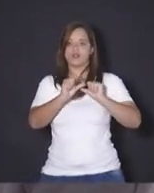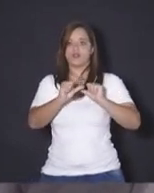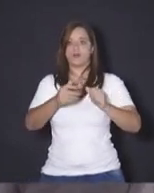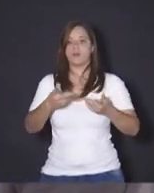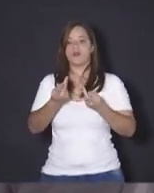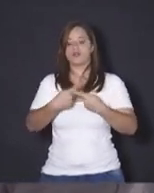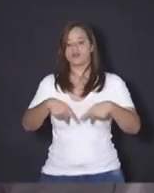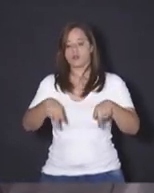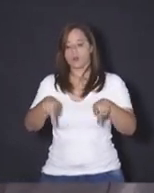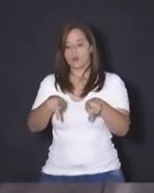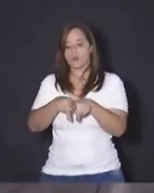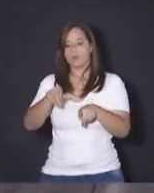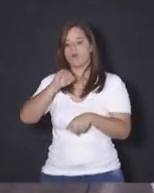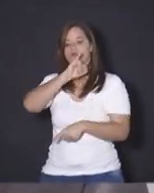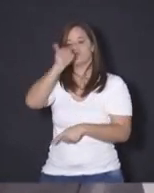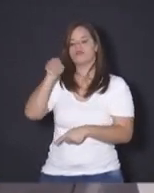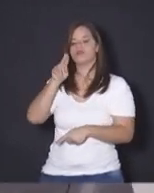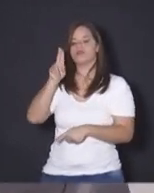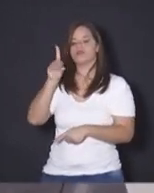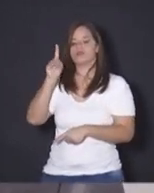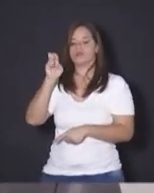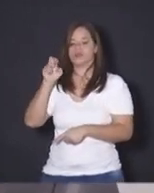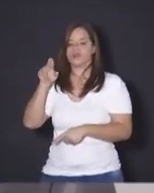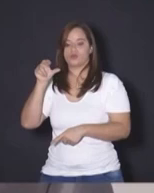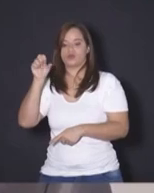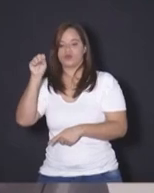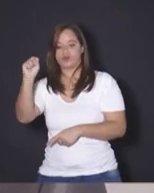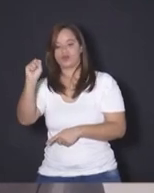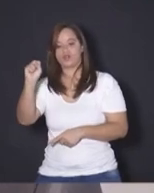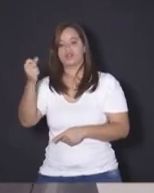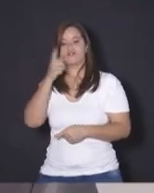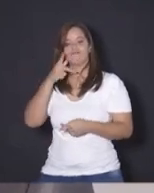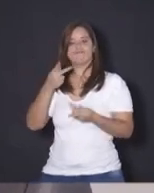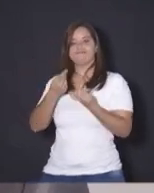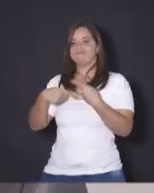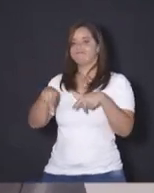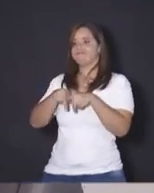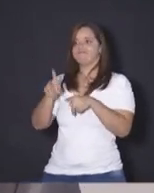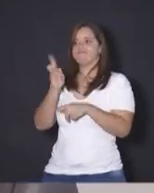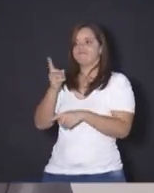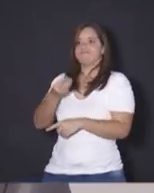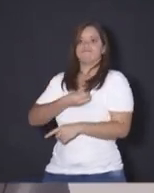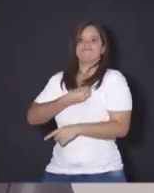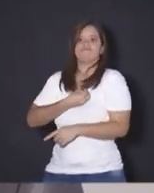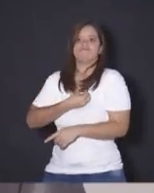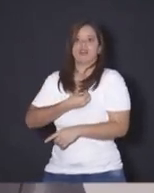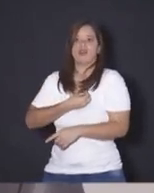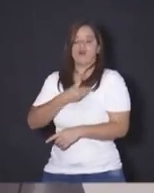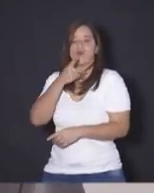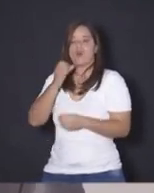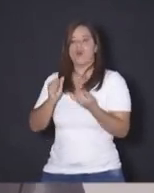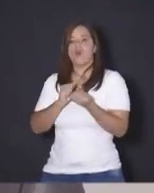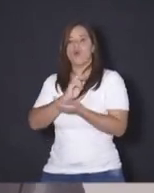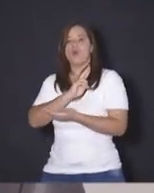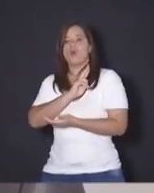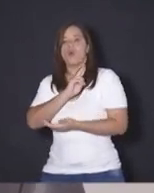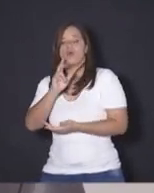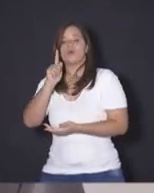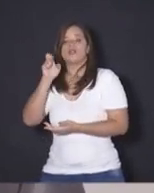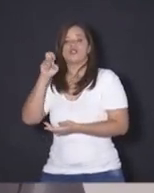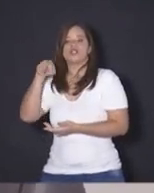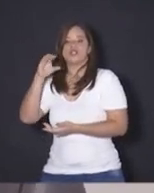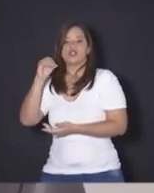e raça fictícias e nasceu um gênio se diz